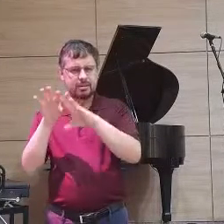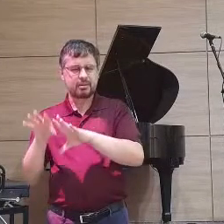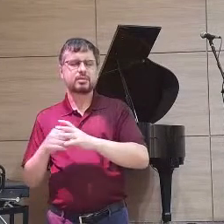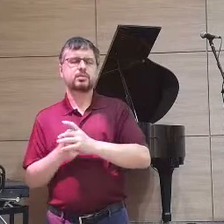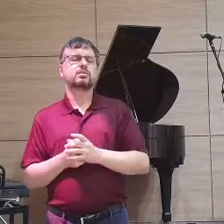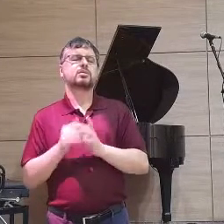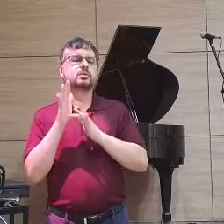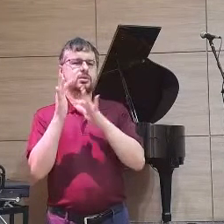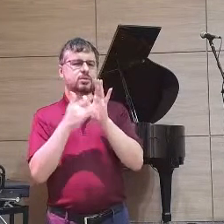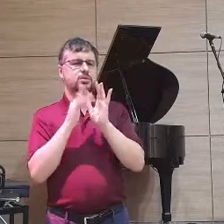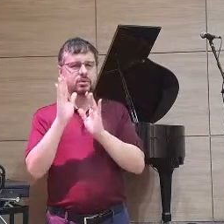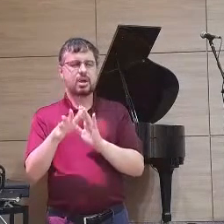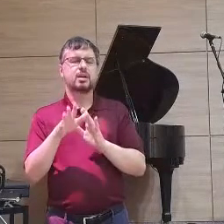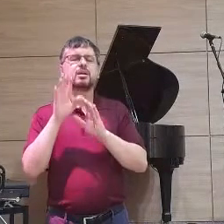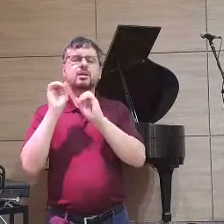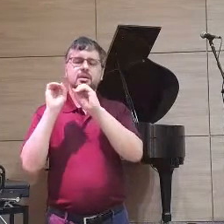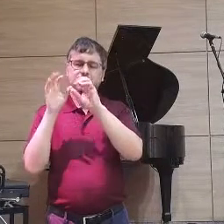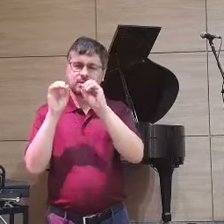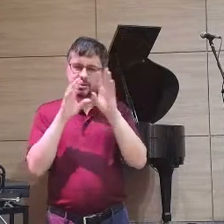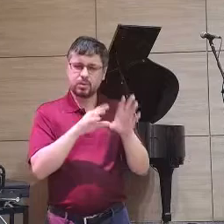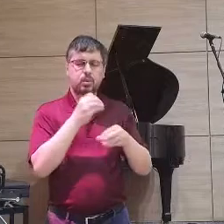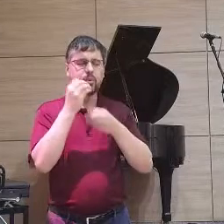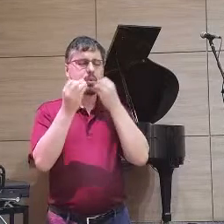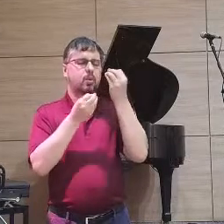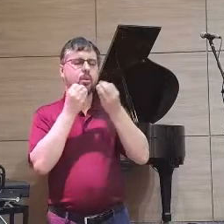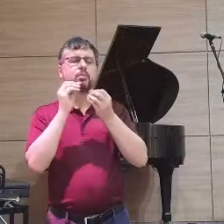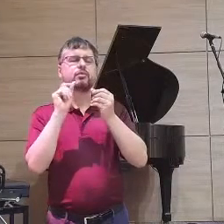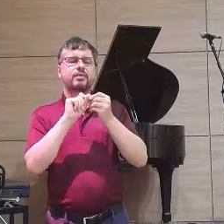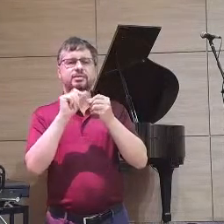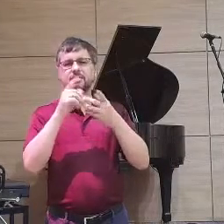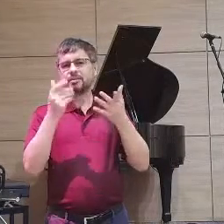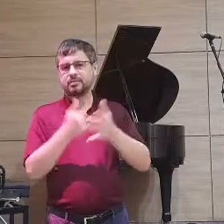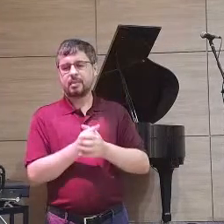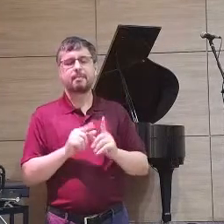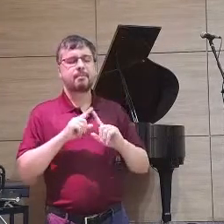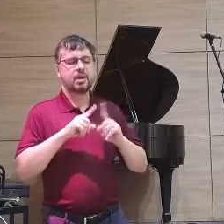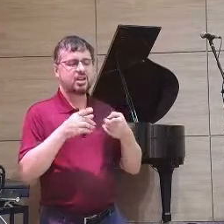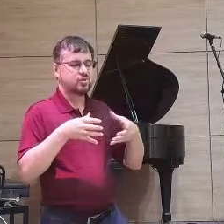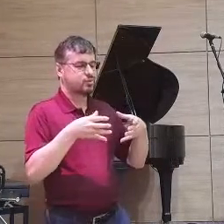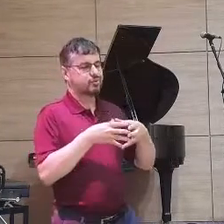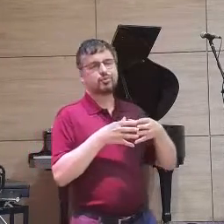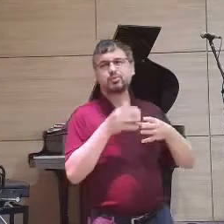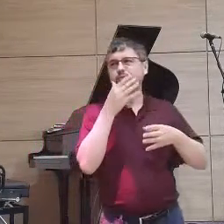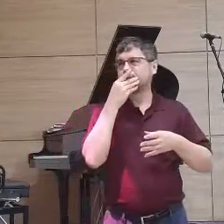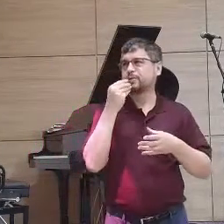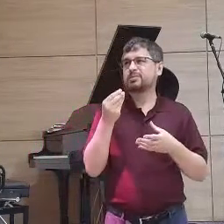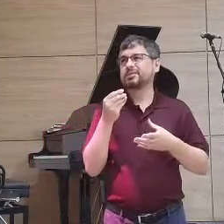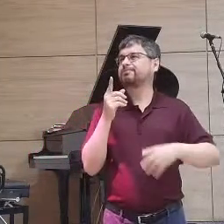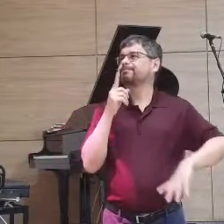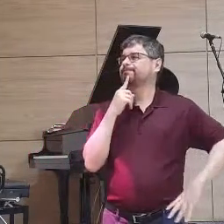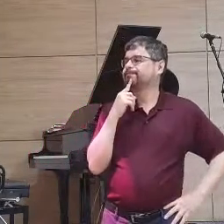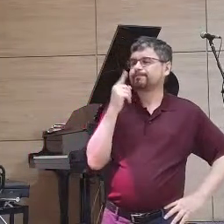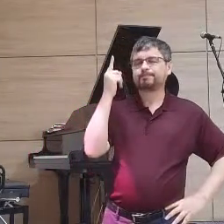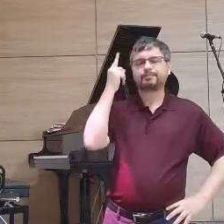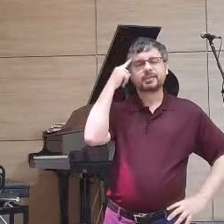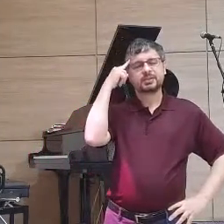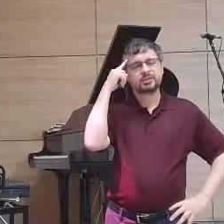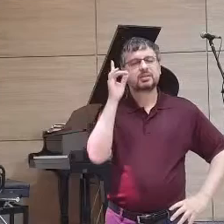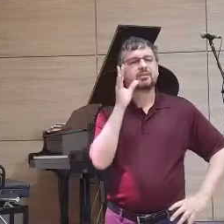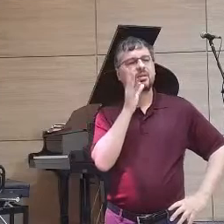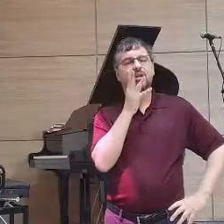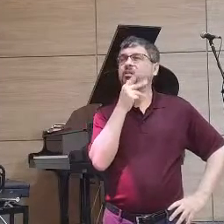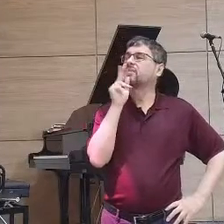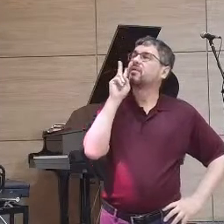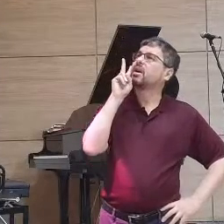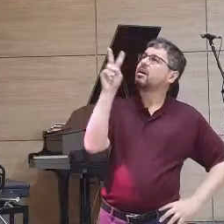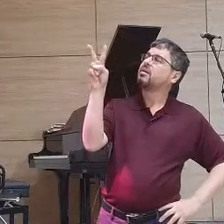Jesus já tinha falado como deveria ser mas esses homens ainda estão catalépticos letárgicos